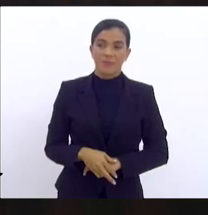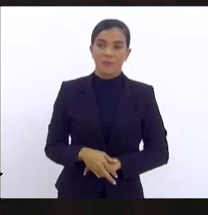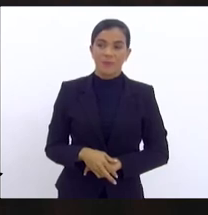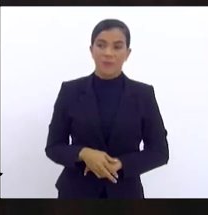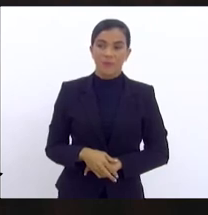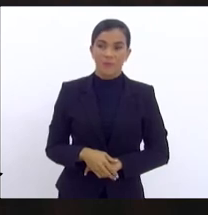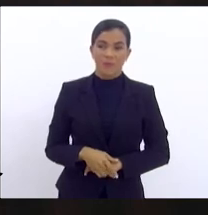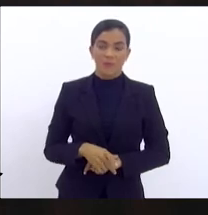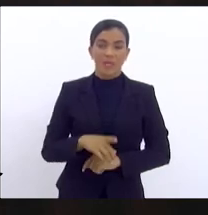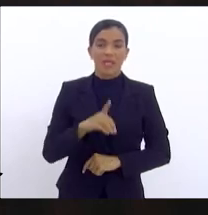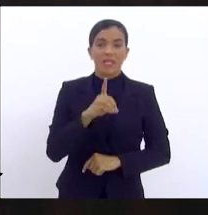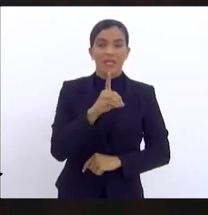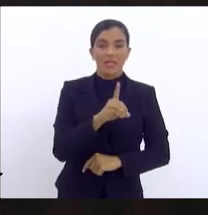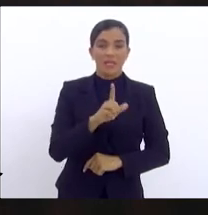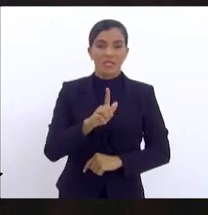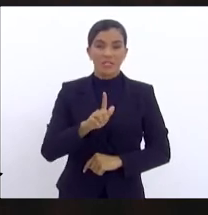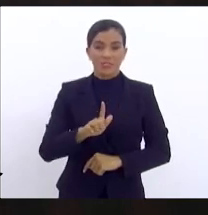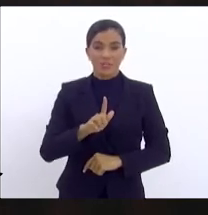dgpb